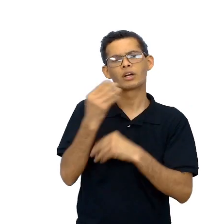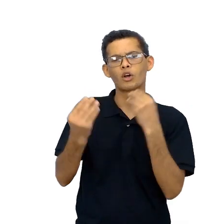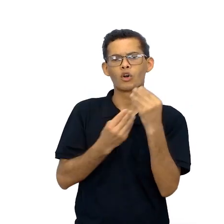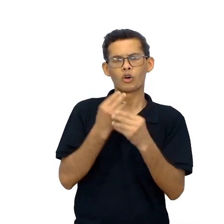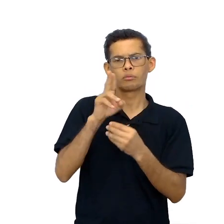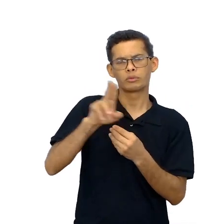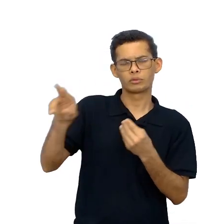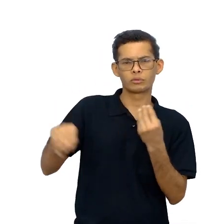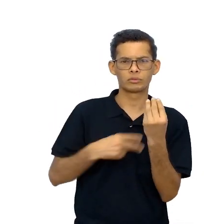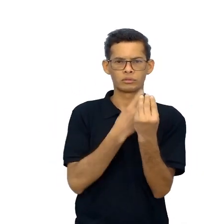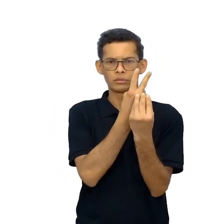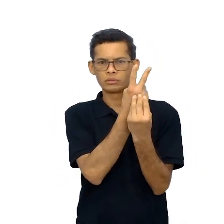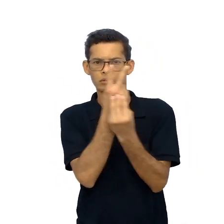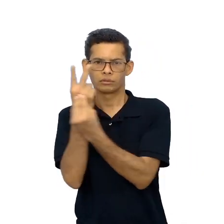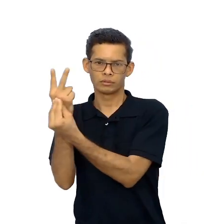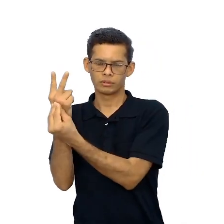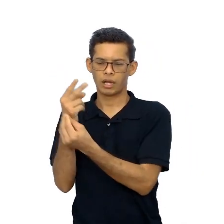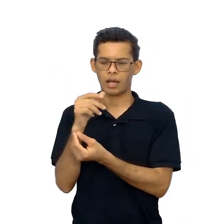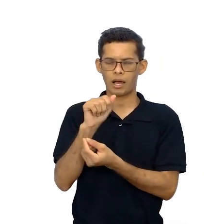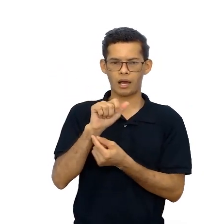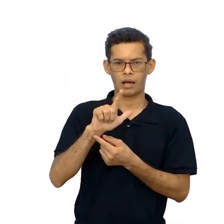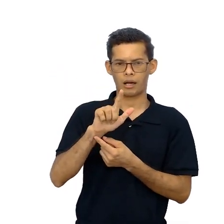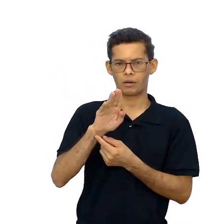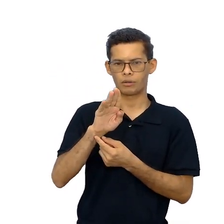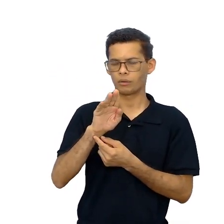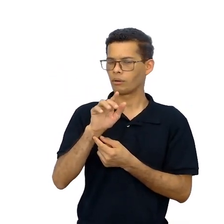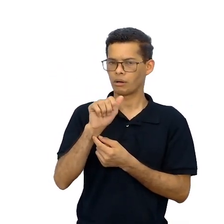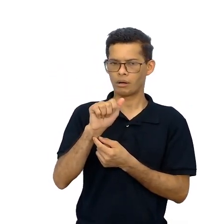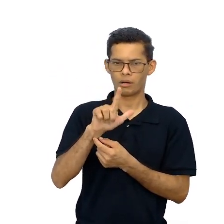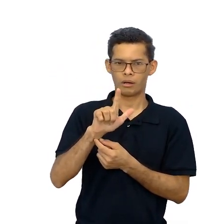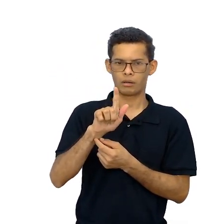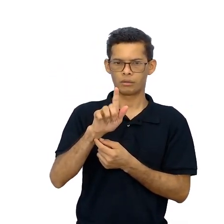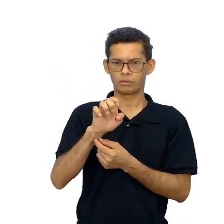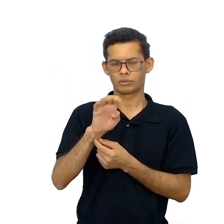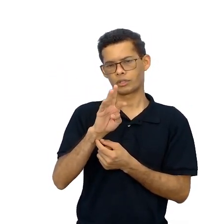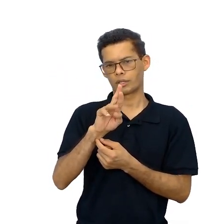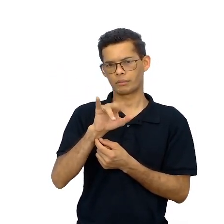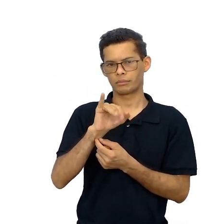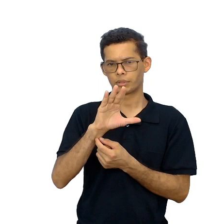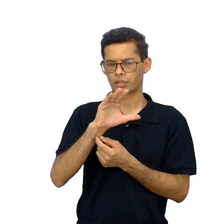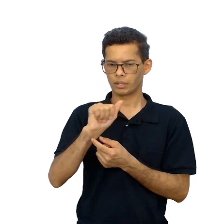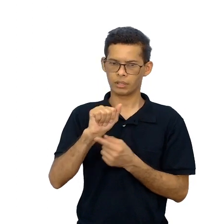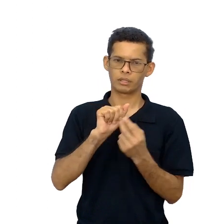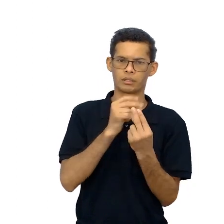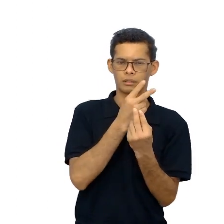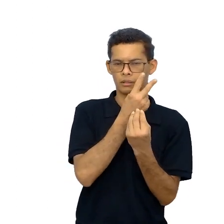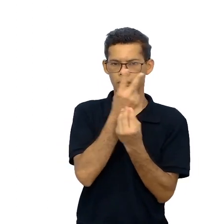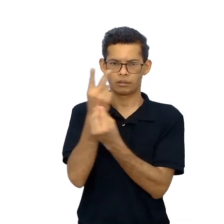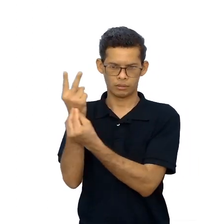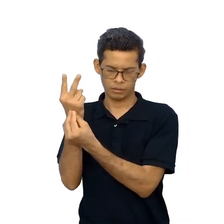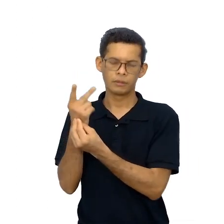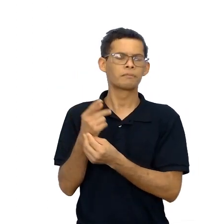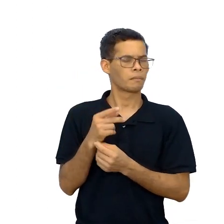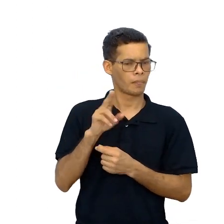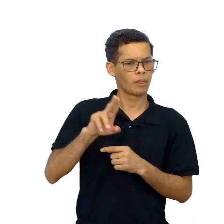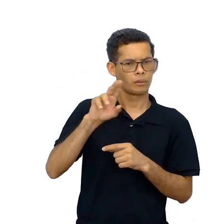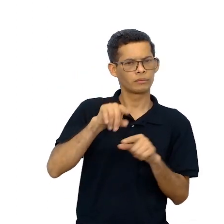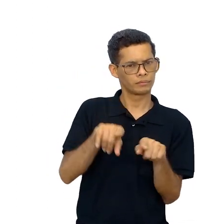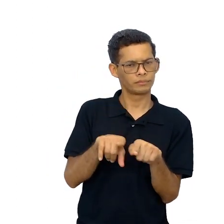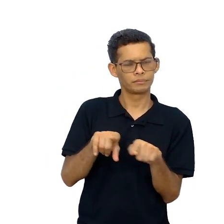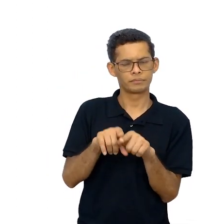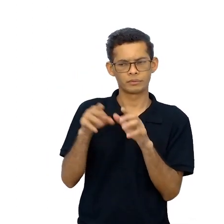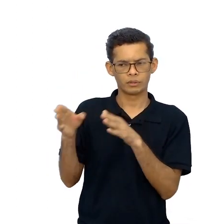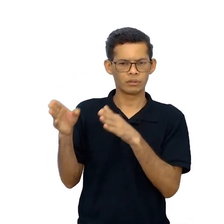para expressar a relação entre elas, né? Então, aqui já é um caminho, né? Então, é bem interessante essa questão que fala